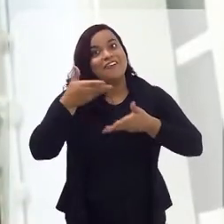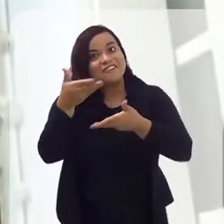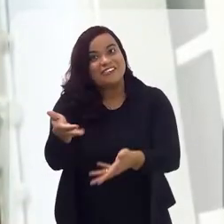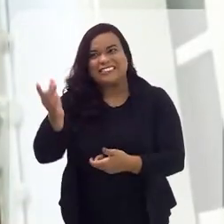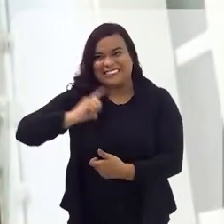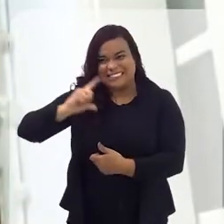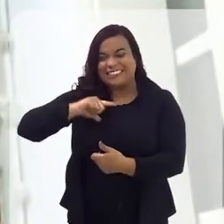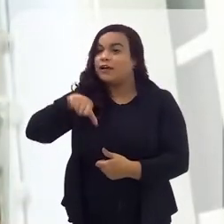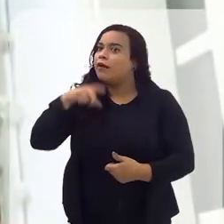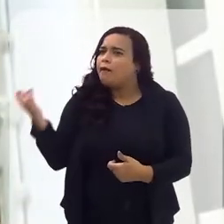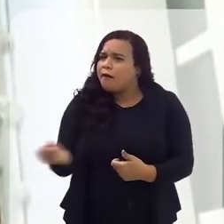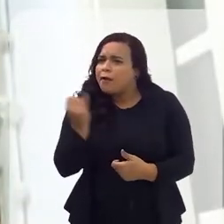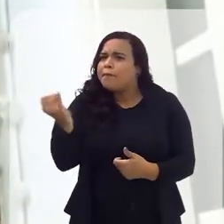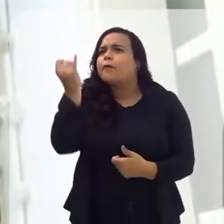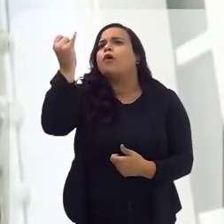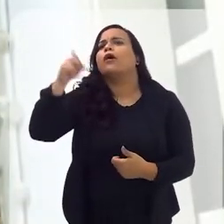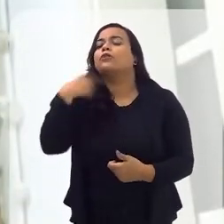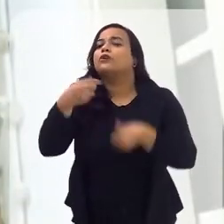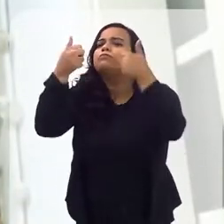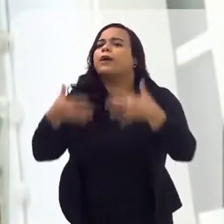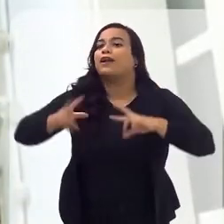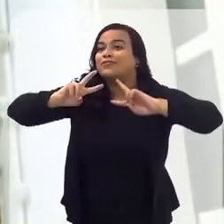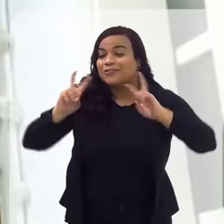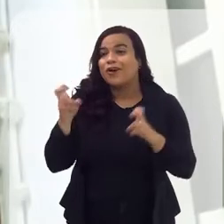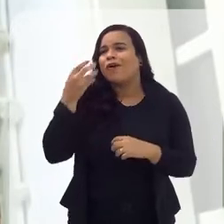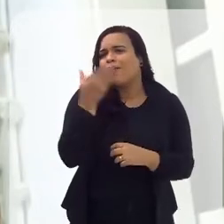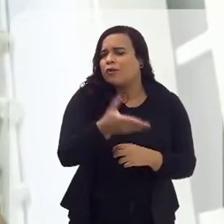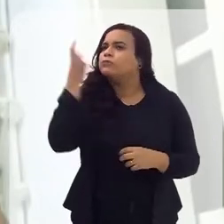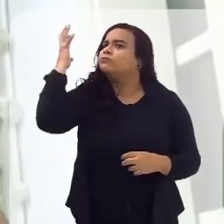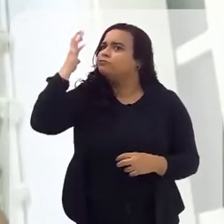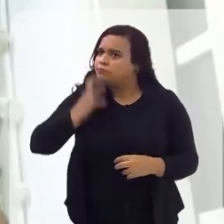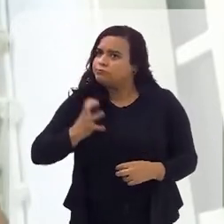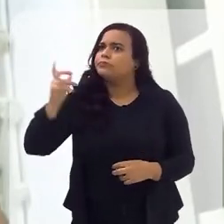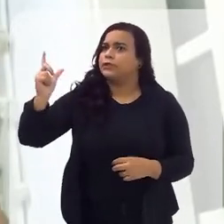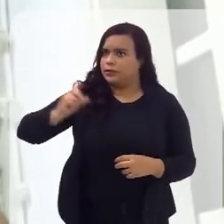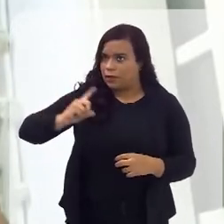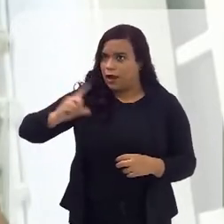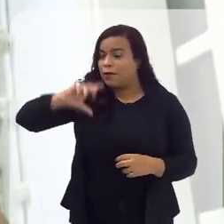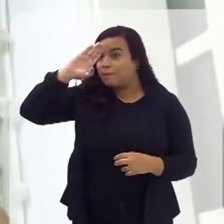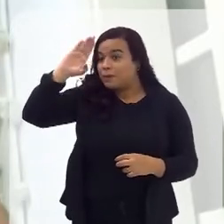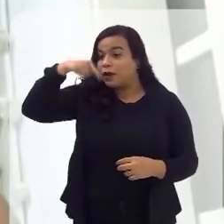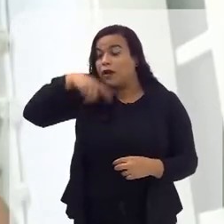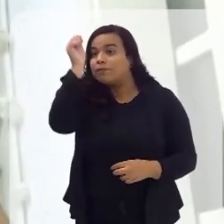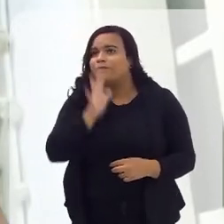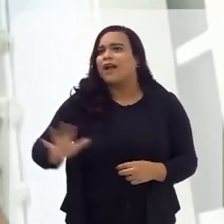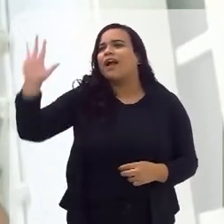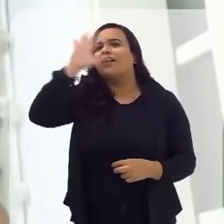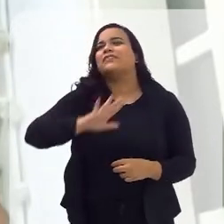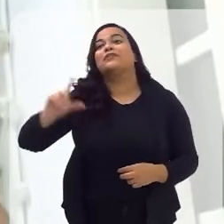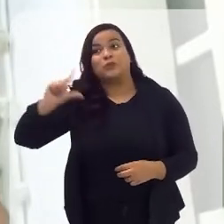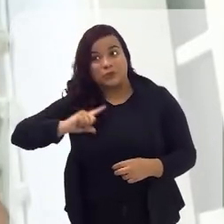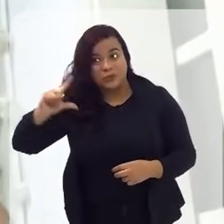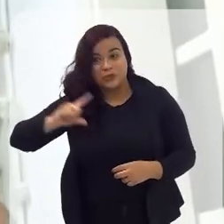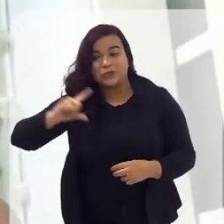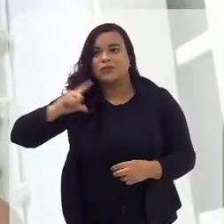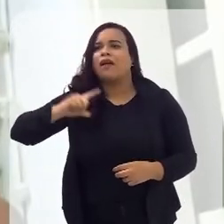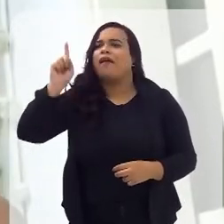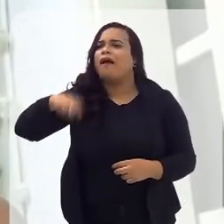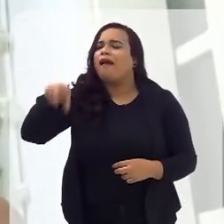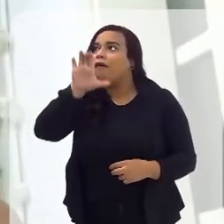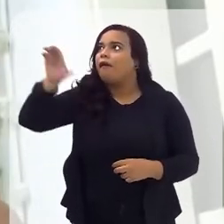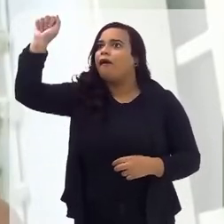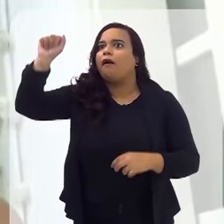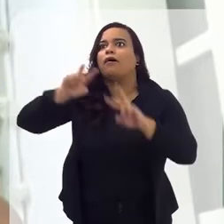convite, um convite super importante para a gente poder falar sobre esse assunto que é tão sério, principalmente aqui no Brasil, né, que é campeão de